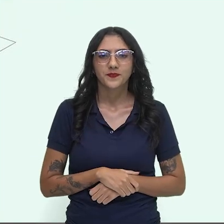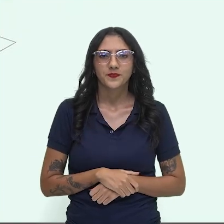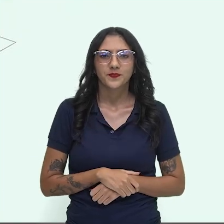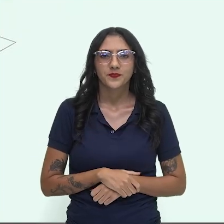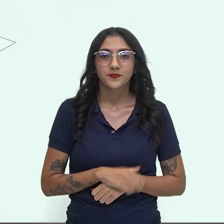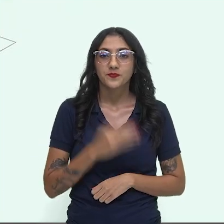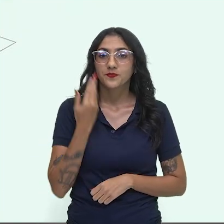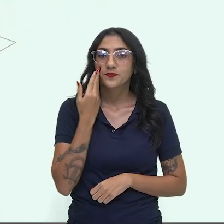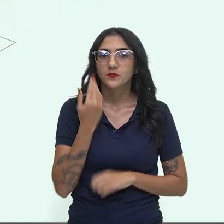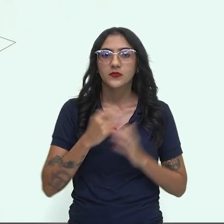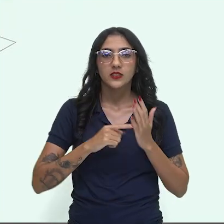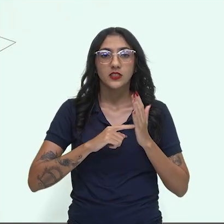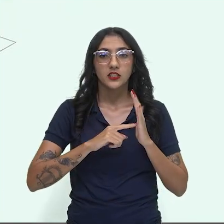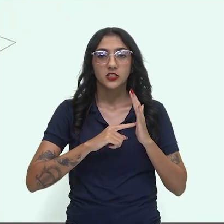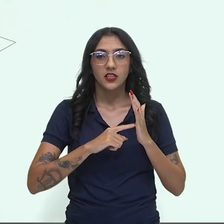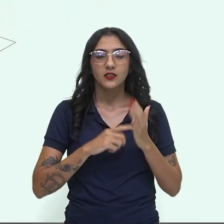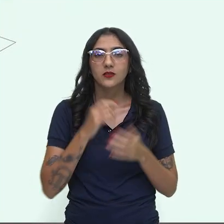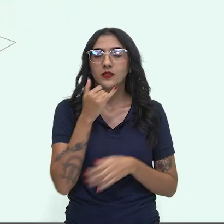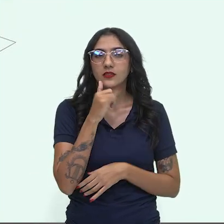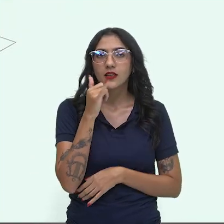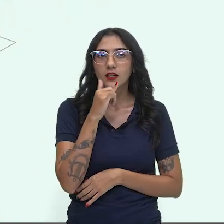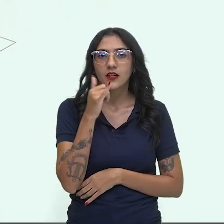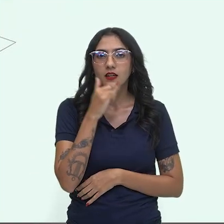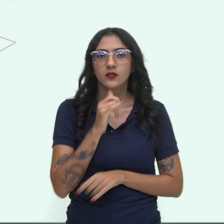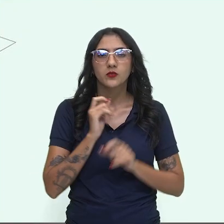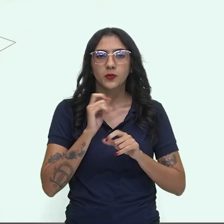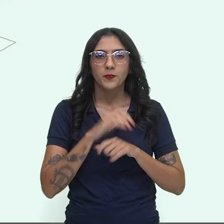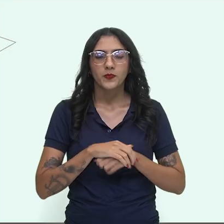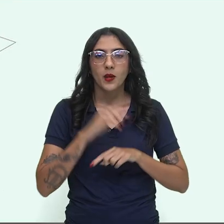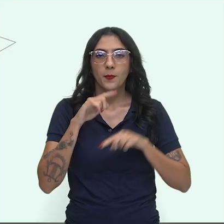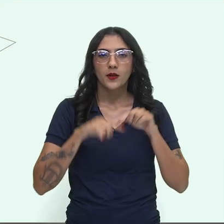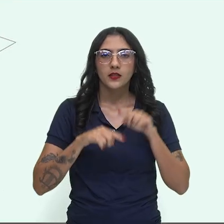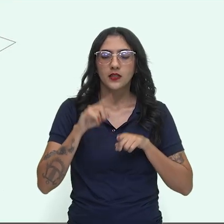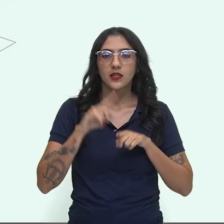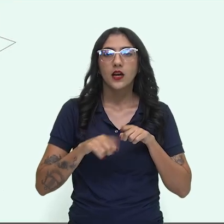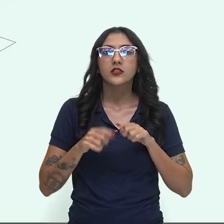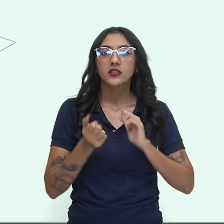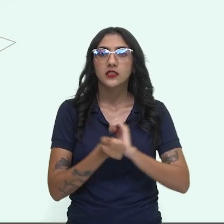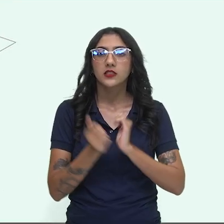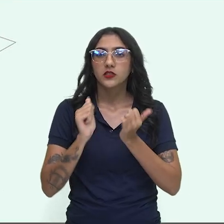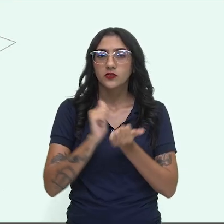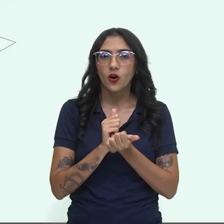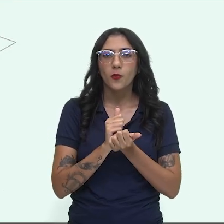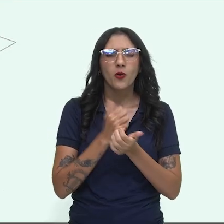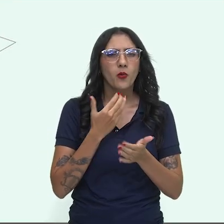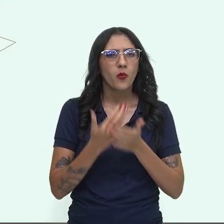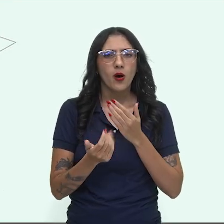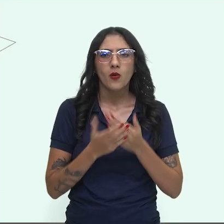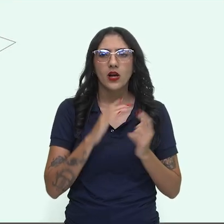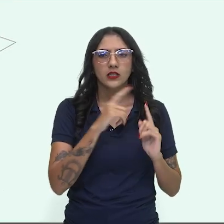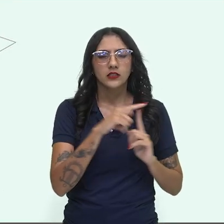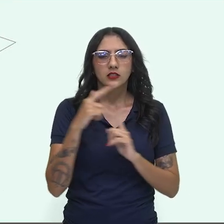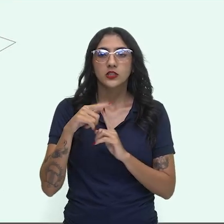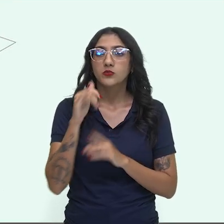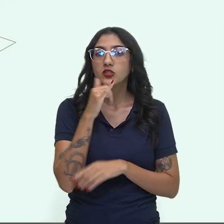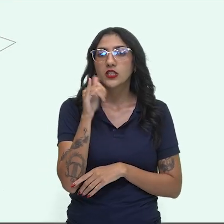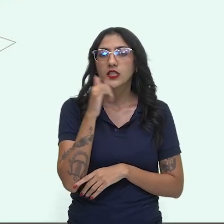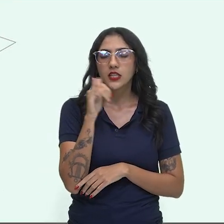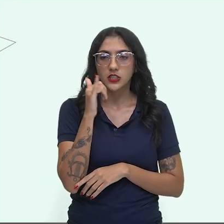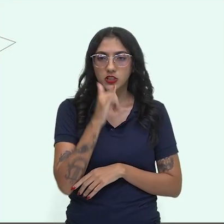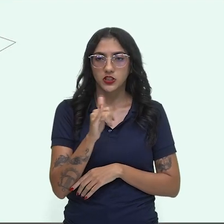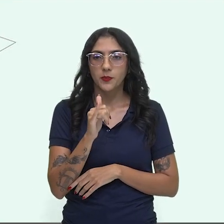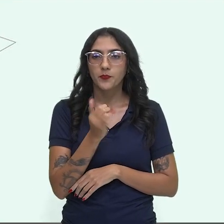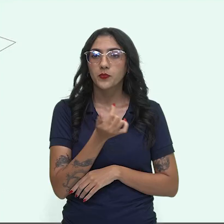só, geradores elétricos são dispositivos que transformam qualquer tipo de energia